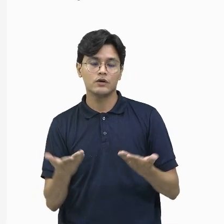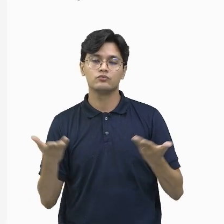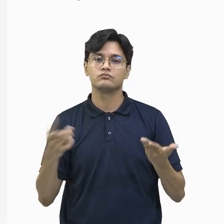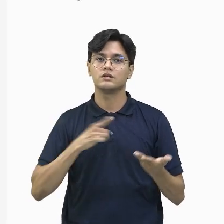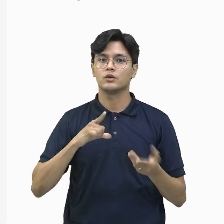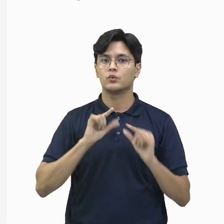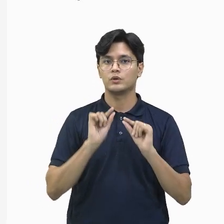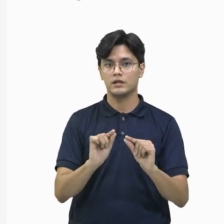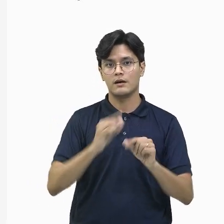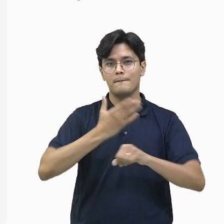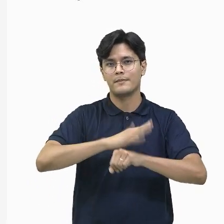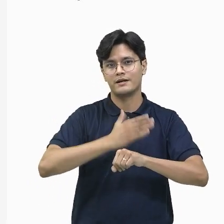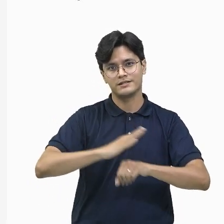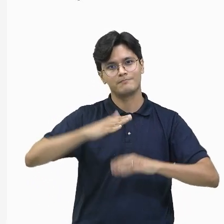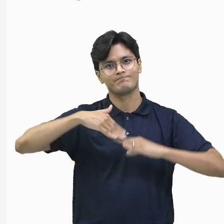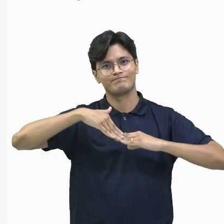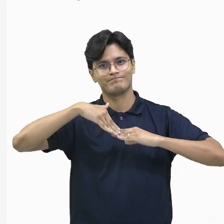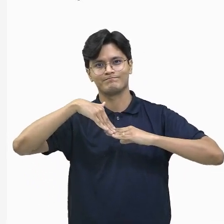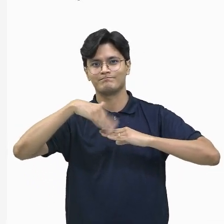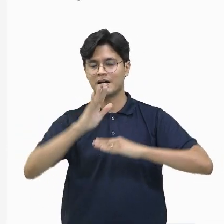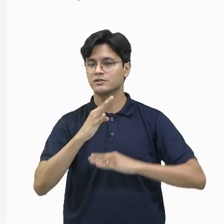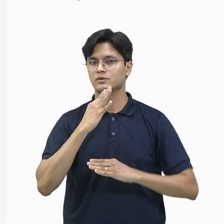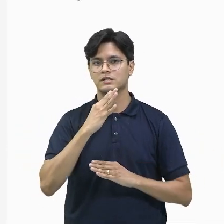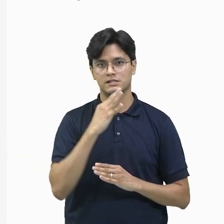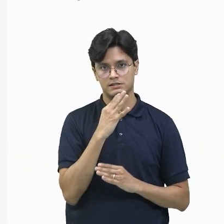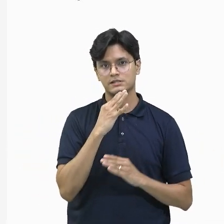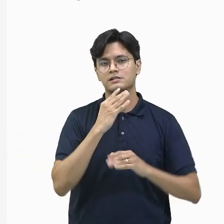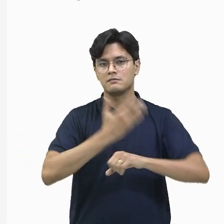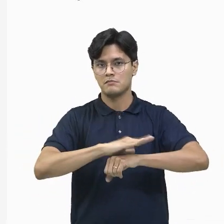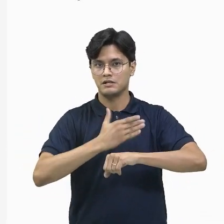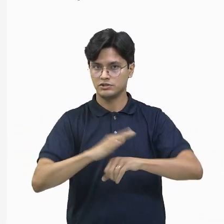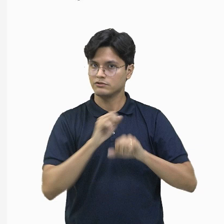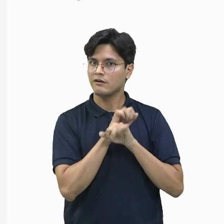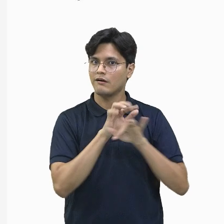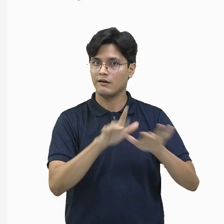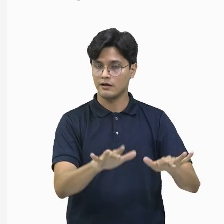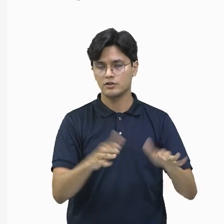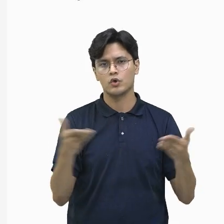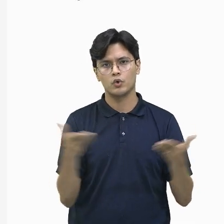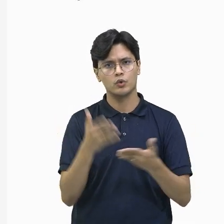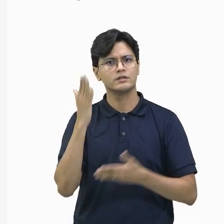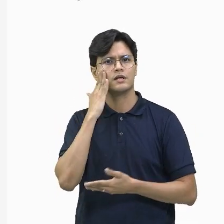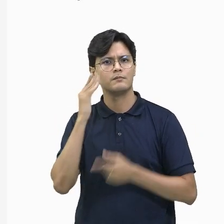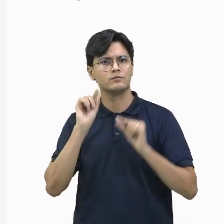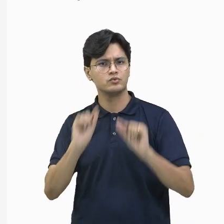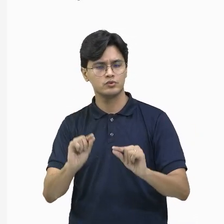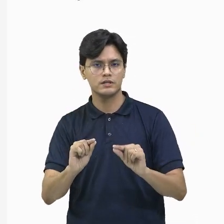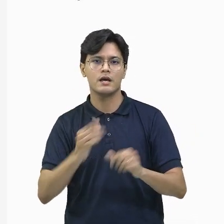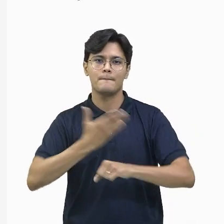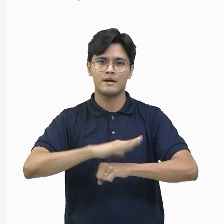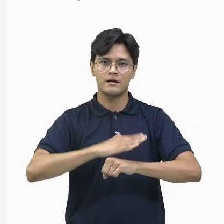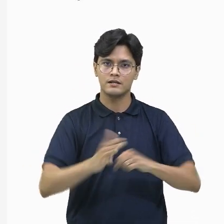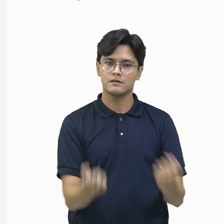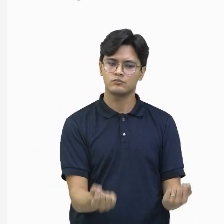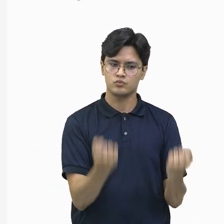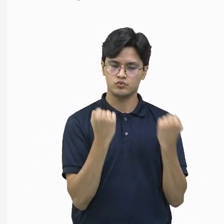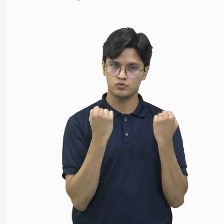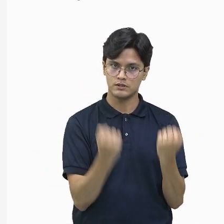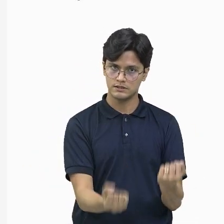existe até nos dias de hoje. Hoje a gente já sabe que a musculação é super importante, independente